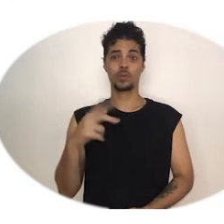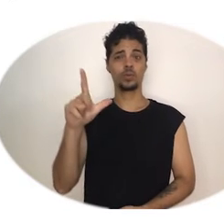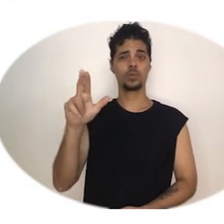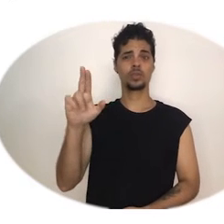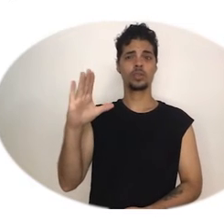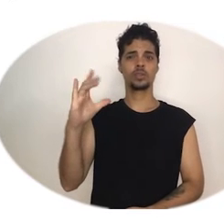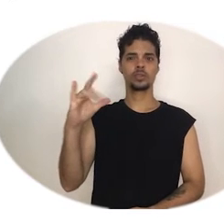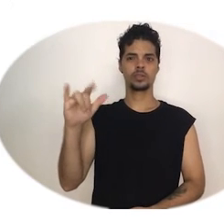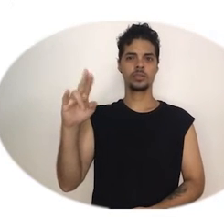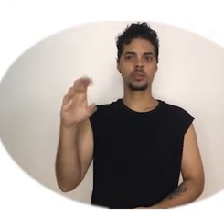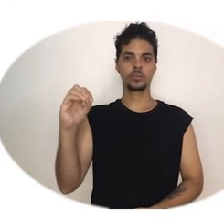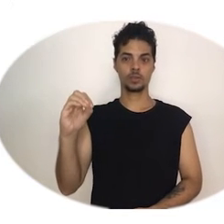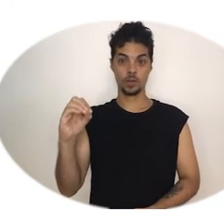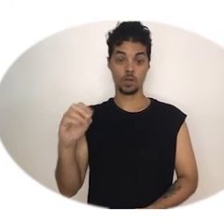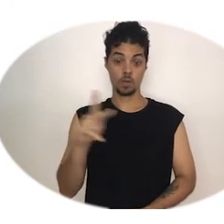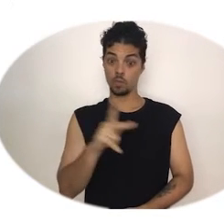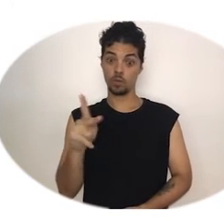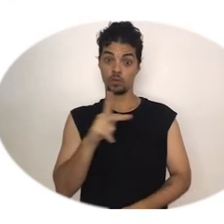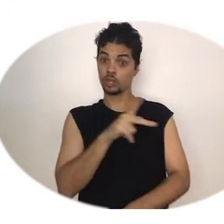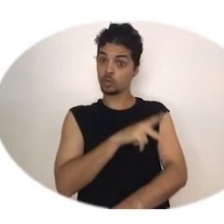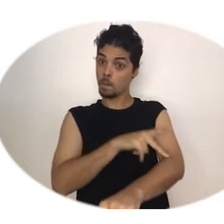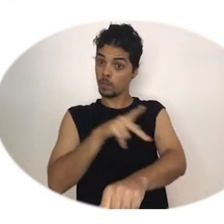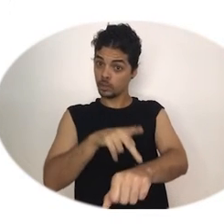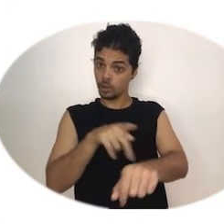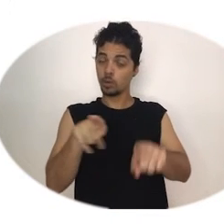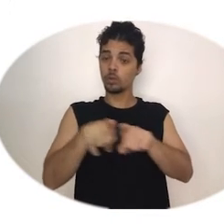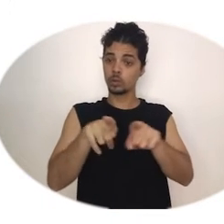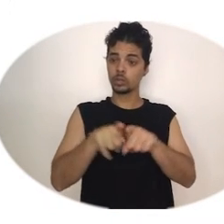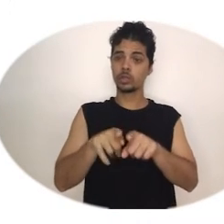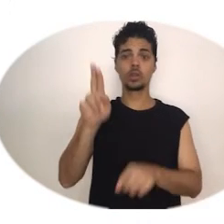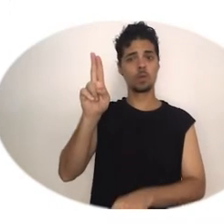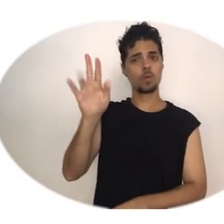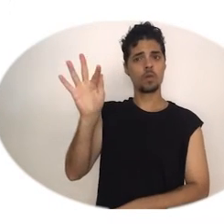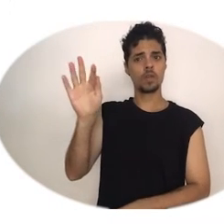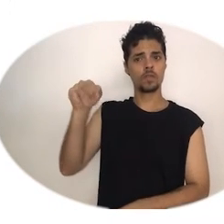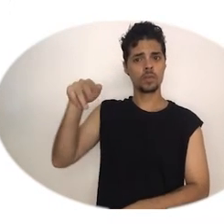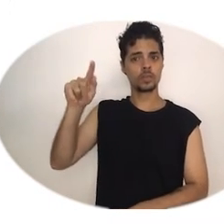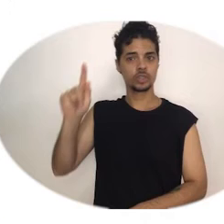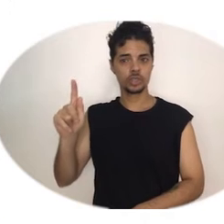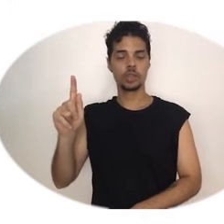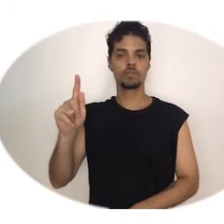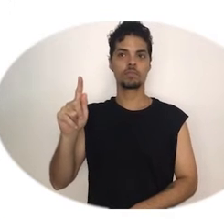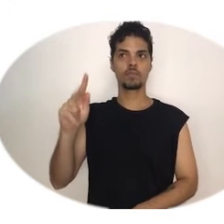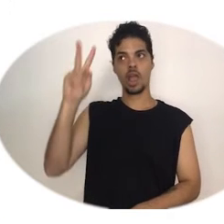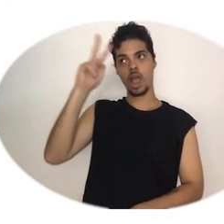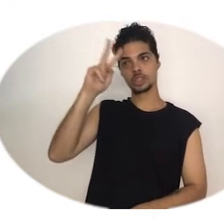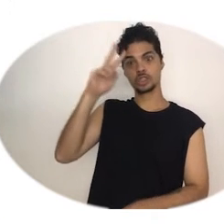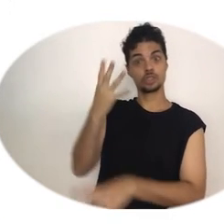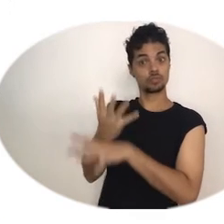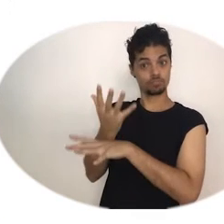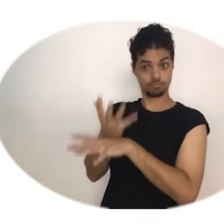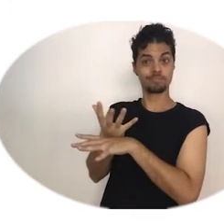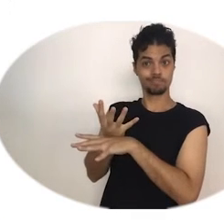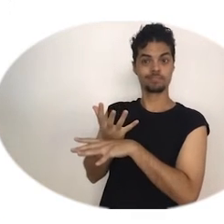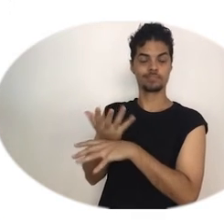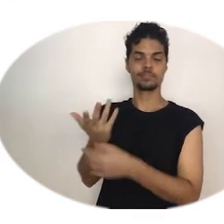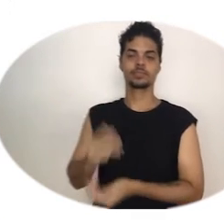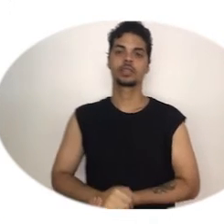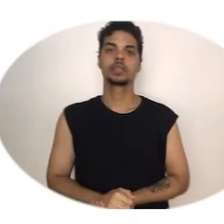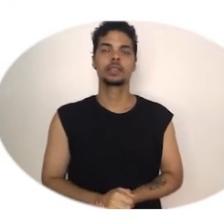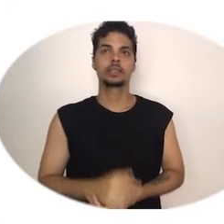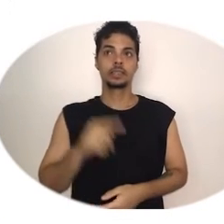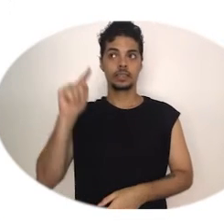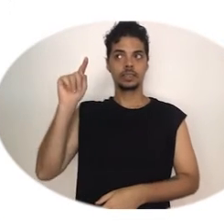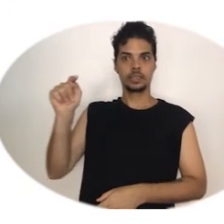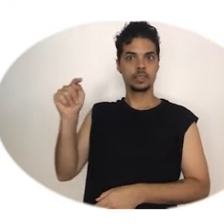sou Luciano Mendes, sou pedagogo e professor na UFMG. A minha área de pesquisa é História da Educação. A História da Educação